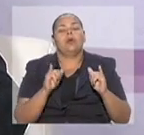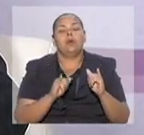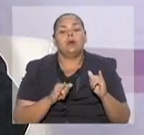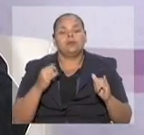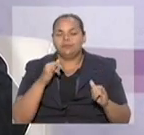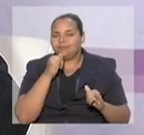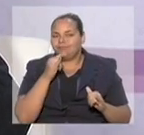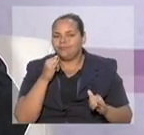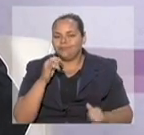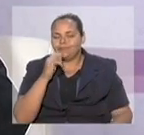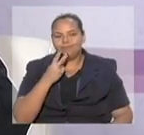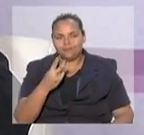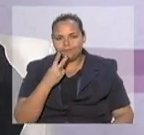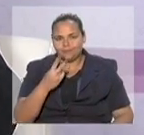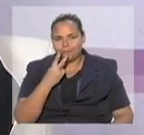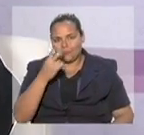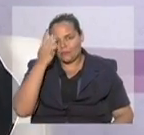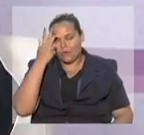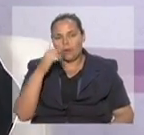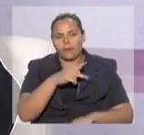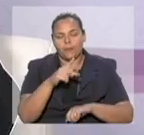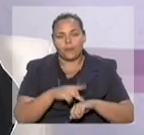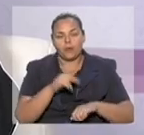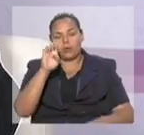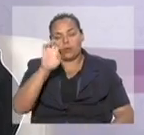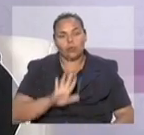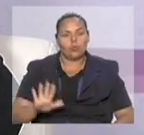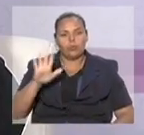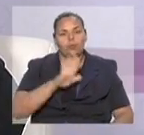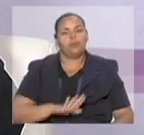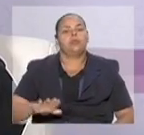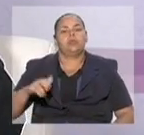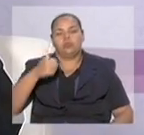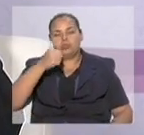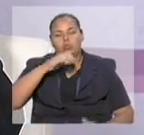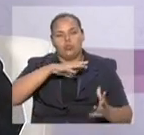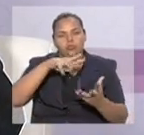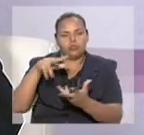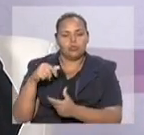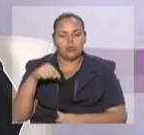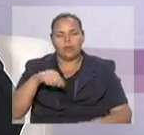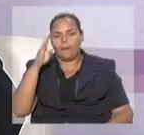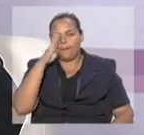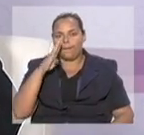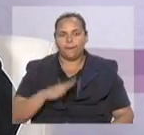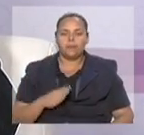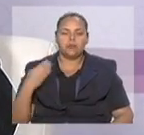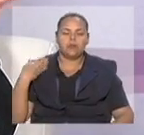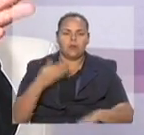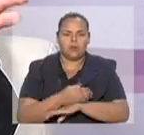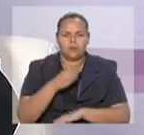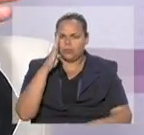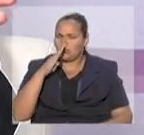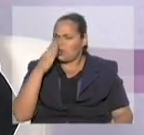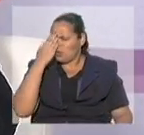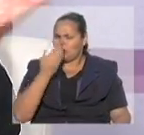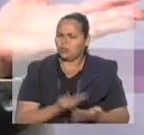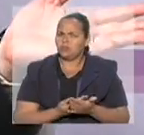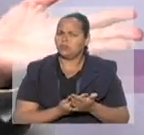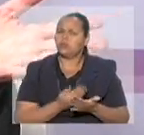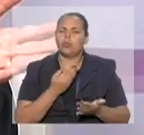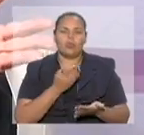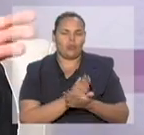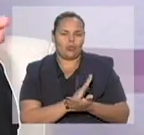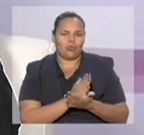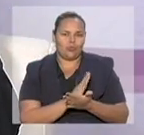restrição ao hábito de fumar, a facilidade de fumar. Você vai em países europeus de primeiro mundo e para gente que é brasileiro, você entra em algum lugar e fala, não acredito como é que as pessoas